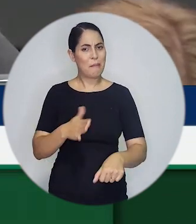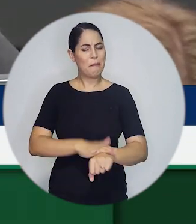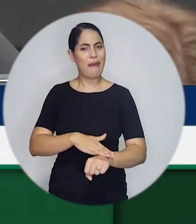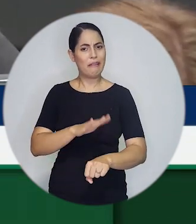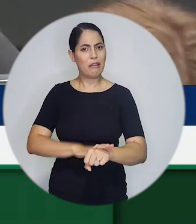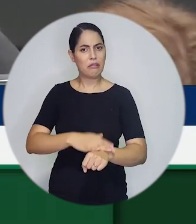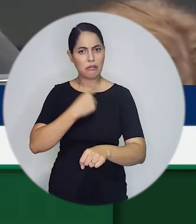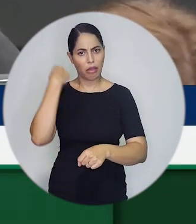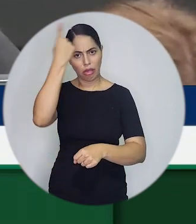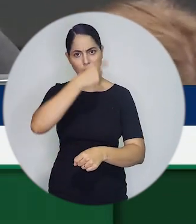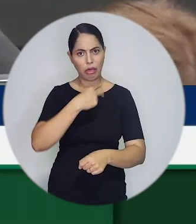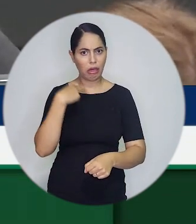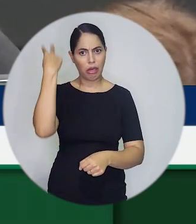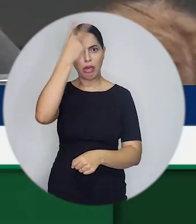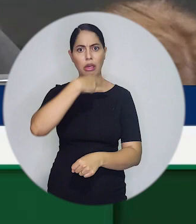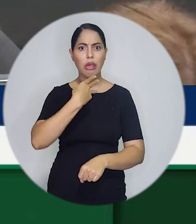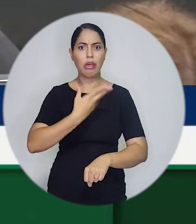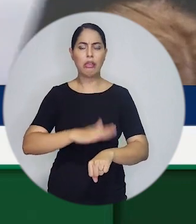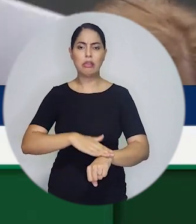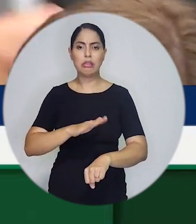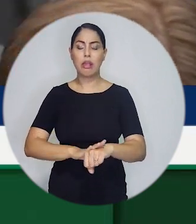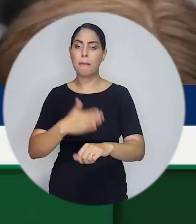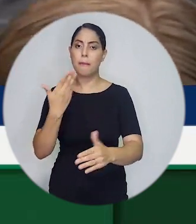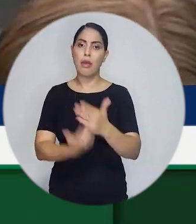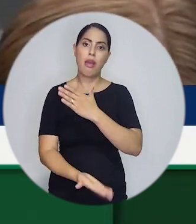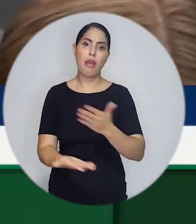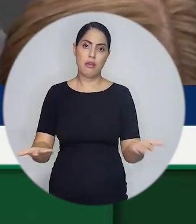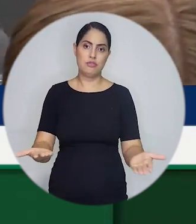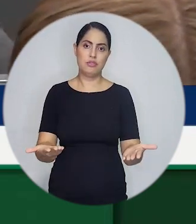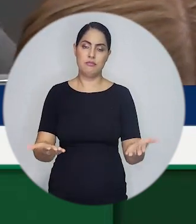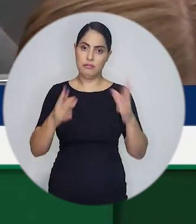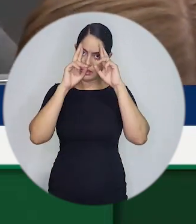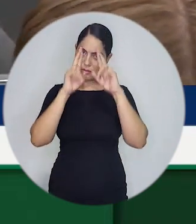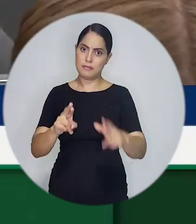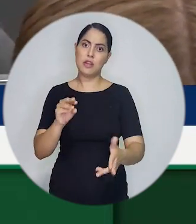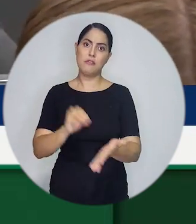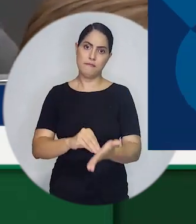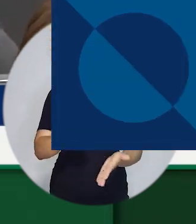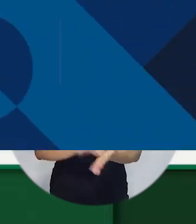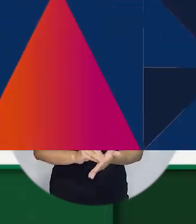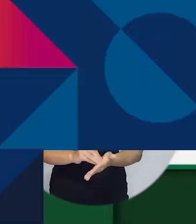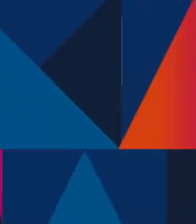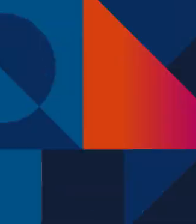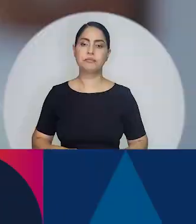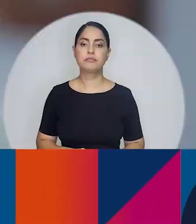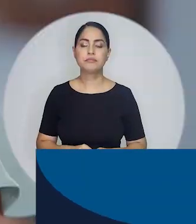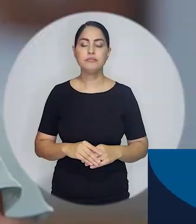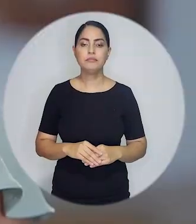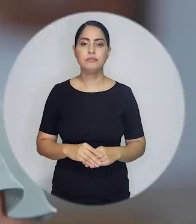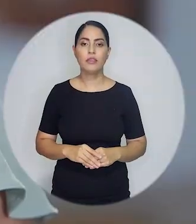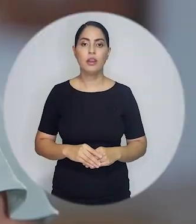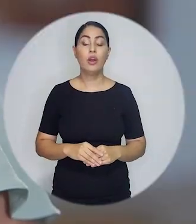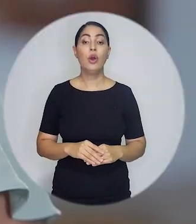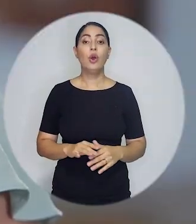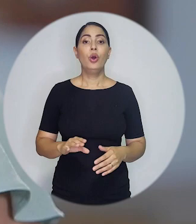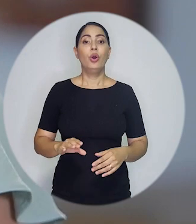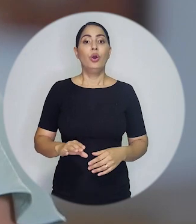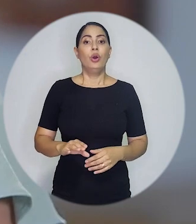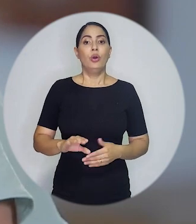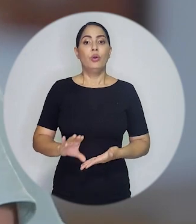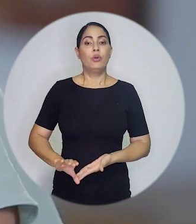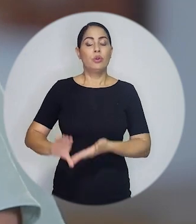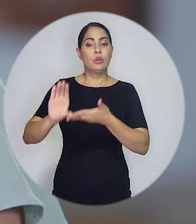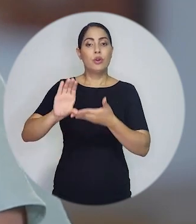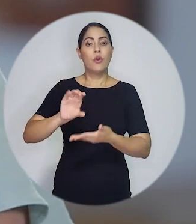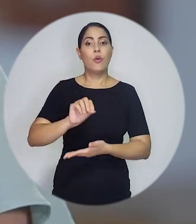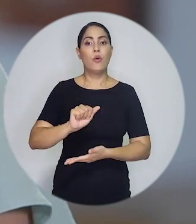É um desperdício de tempo e dinheiro e uma falta de respeito gigantesca. O Conselho Federal da OAB